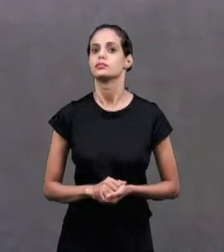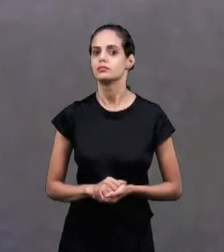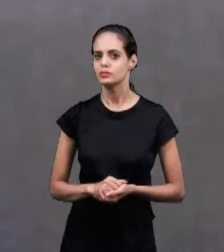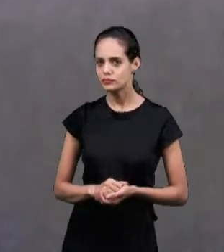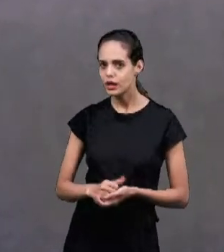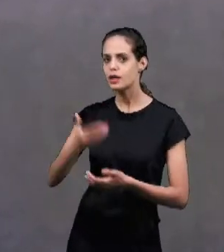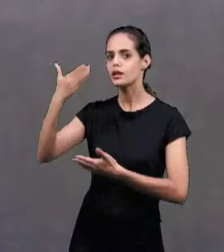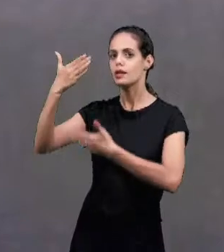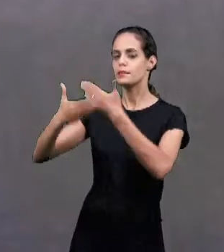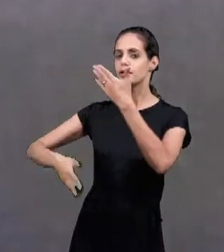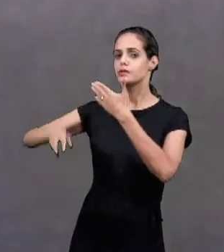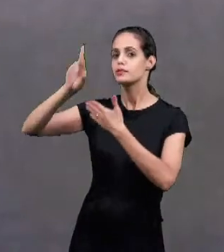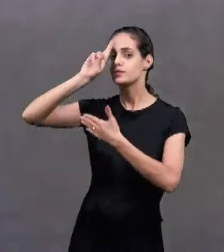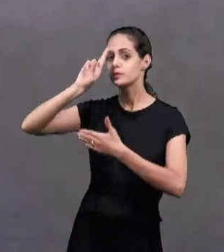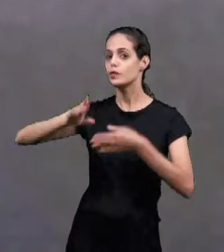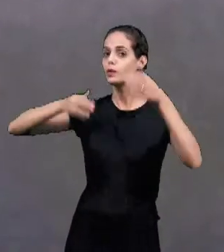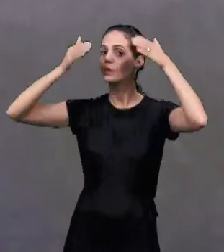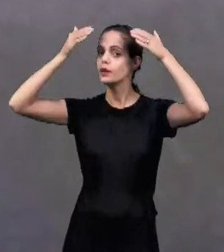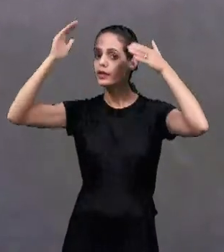do Rei dos Reis.